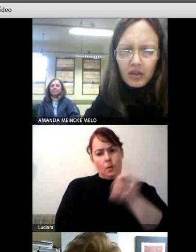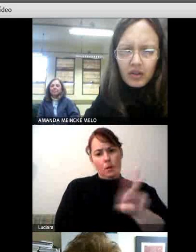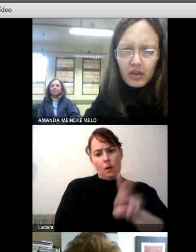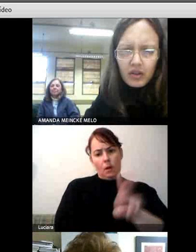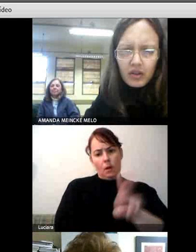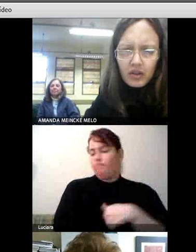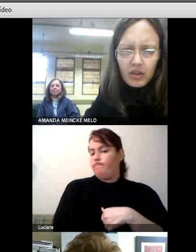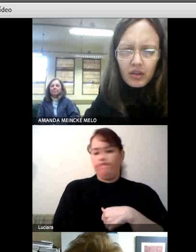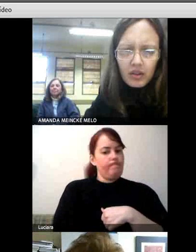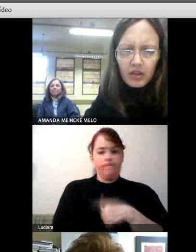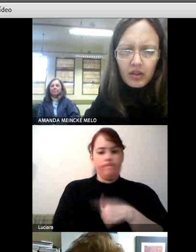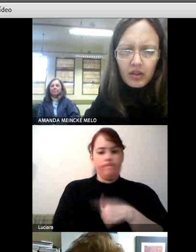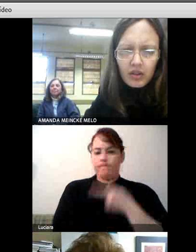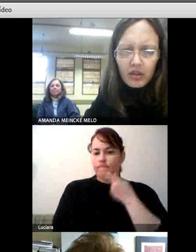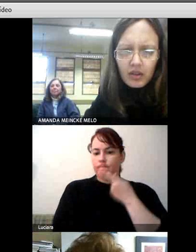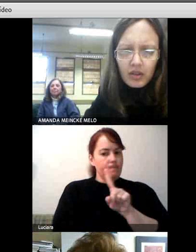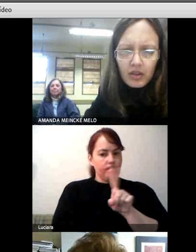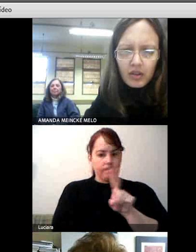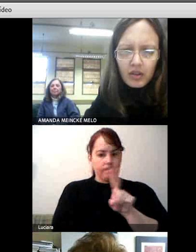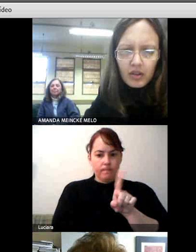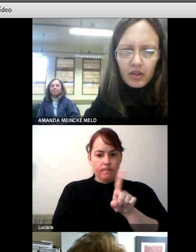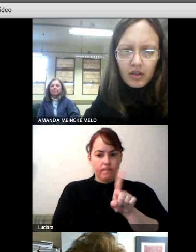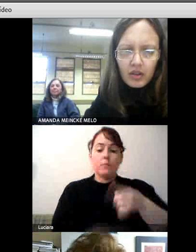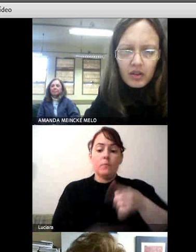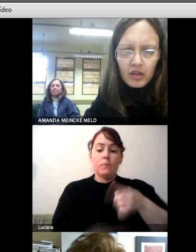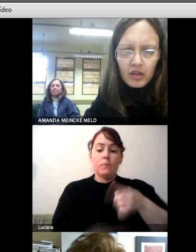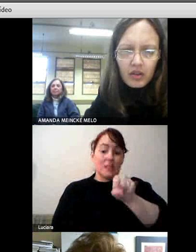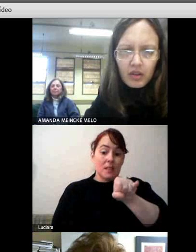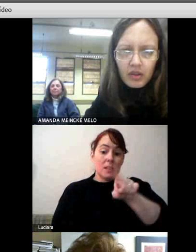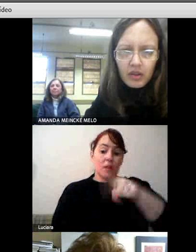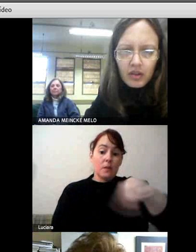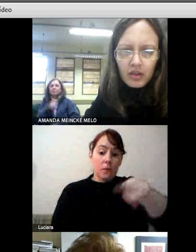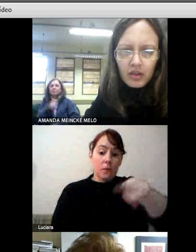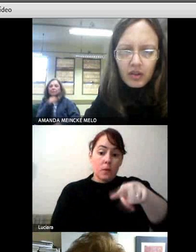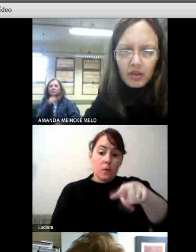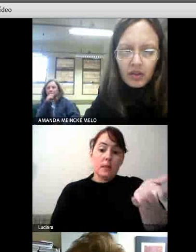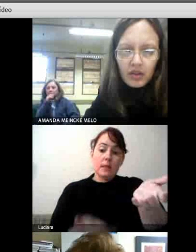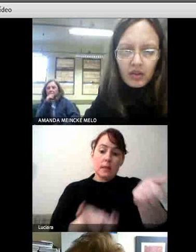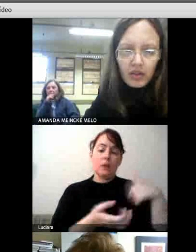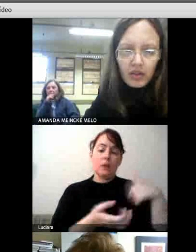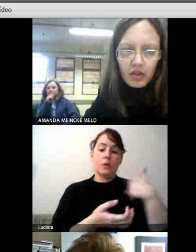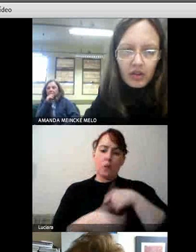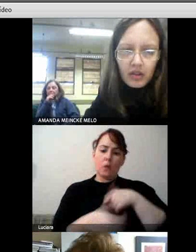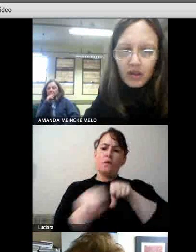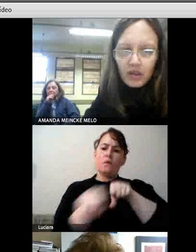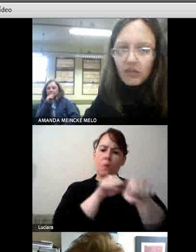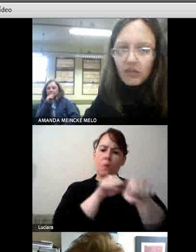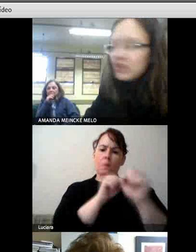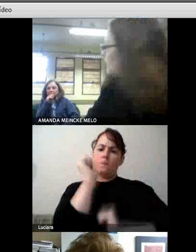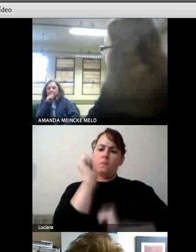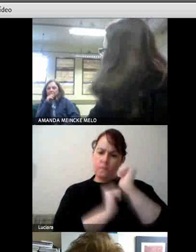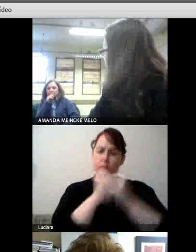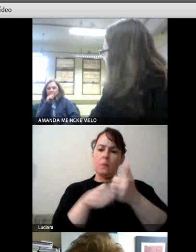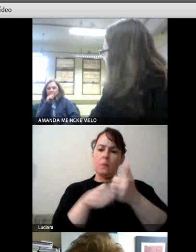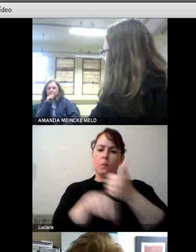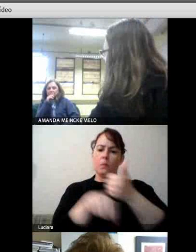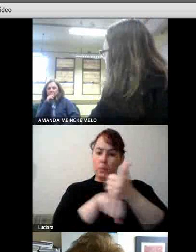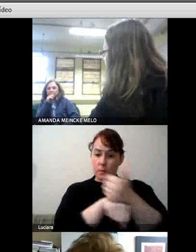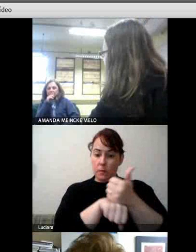E eles estão fazendo isso. Nós fizemos uma fundação, Fundação Pensamento Digital, e as empresas nos